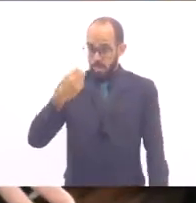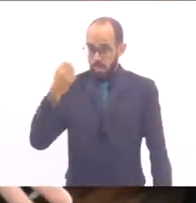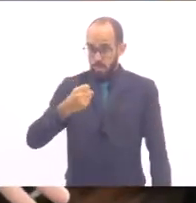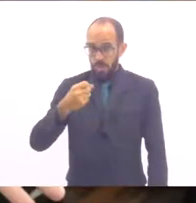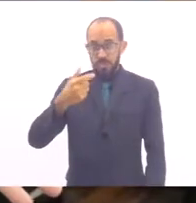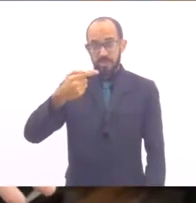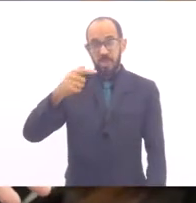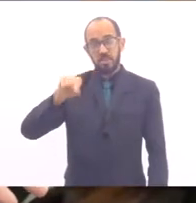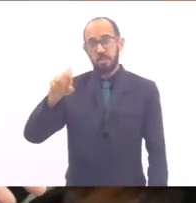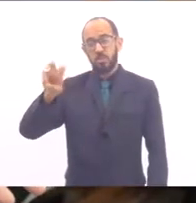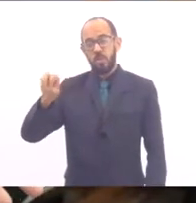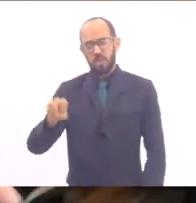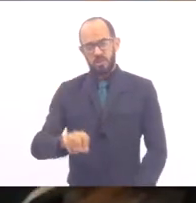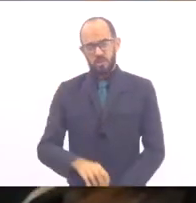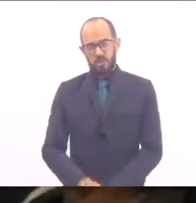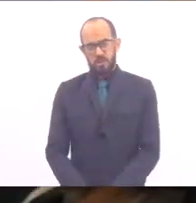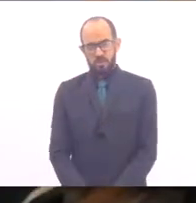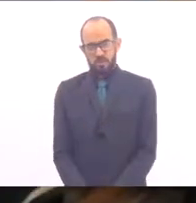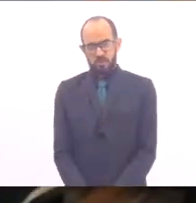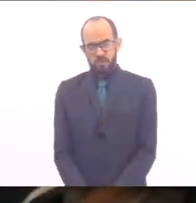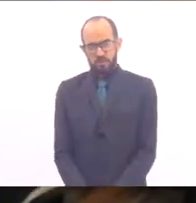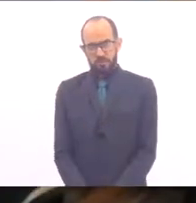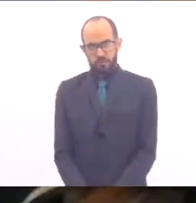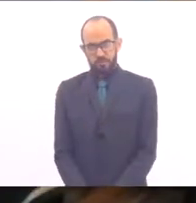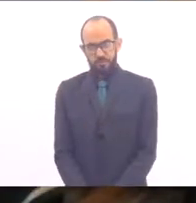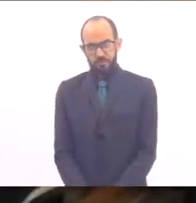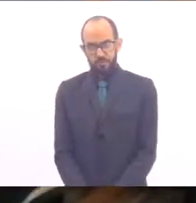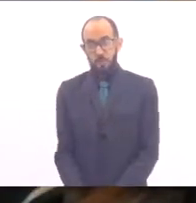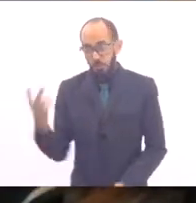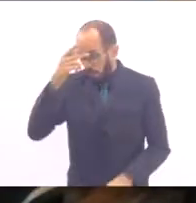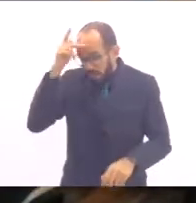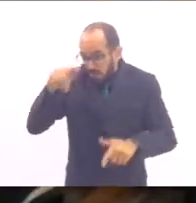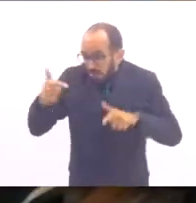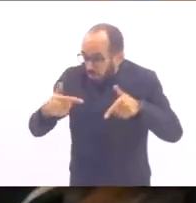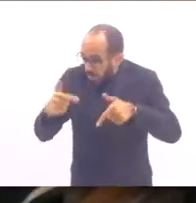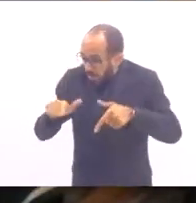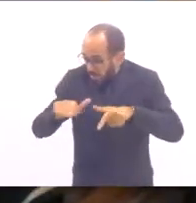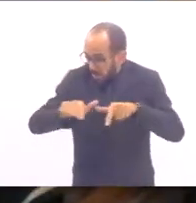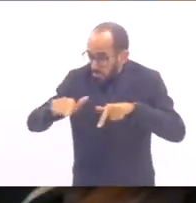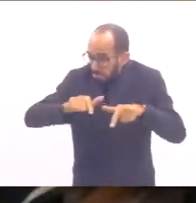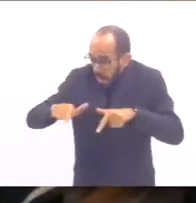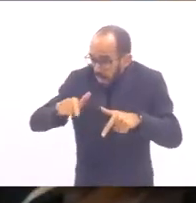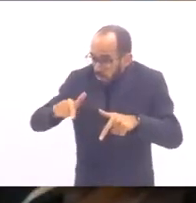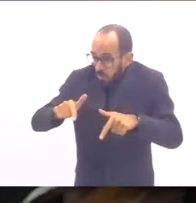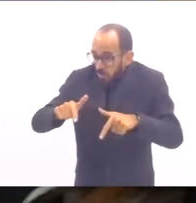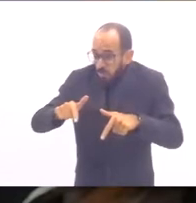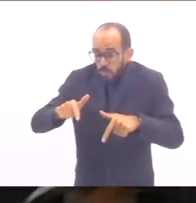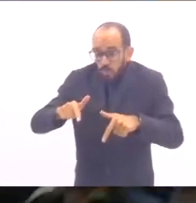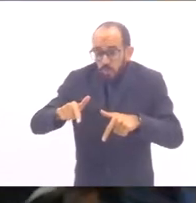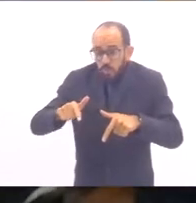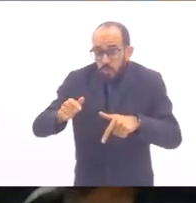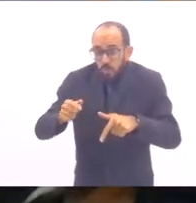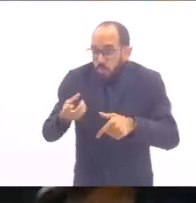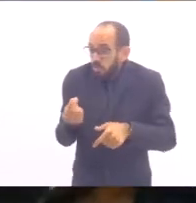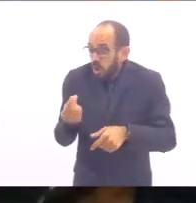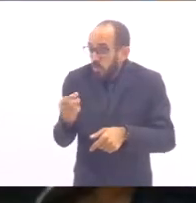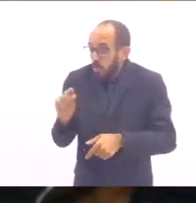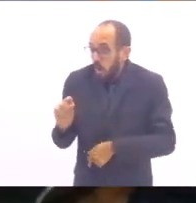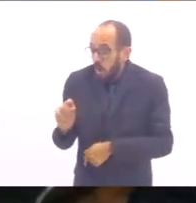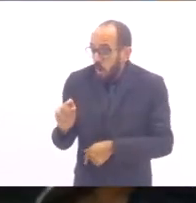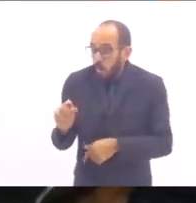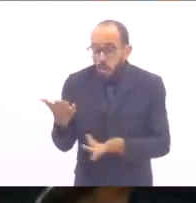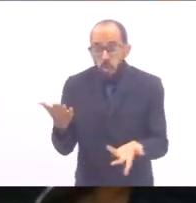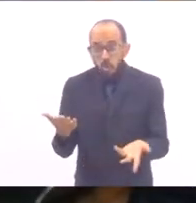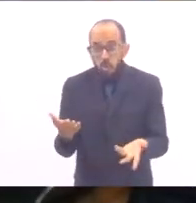R$ 7,50? Para uma pessoa desempregada vivendo de mixaria por mês? E não